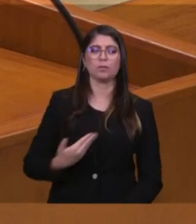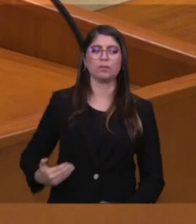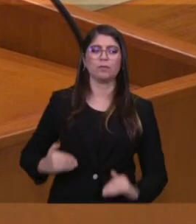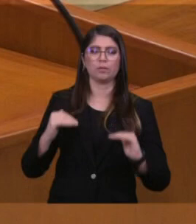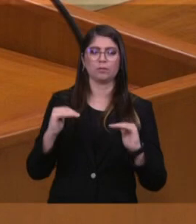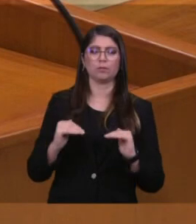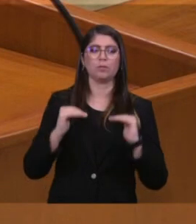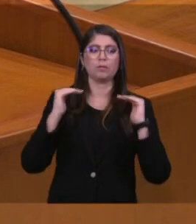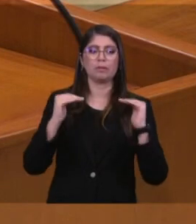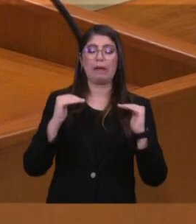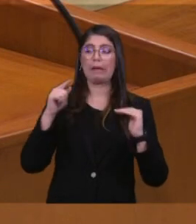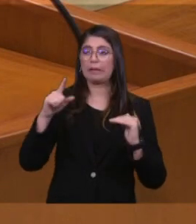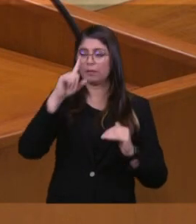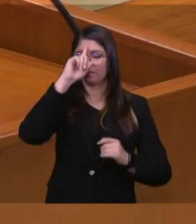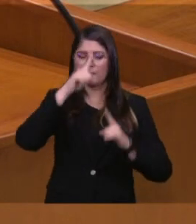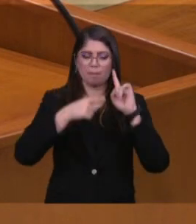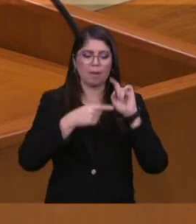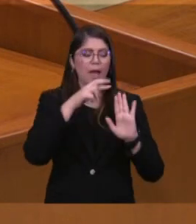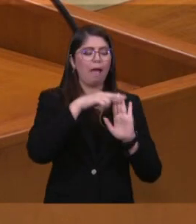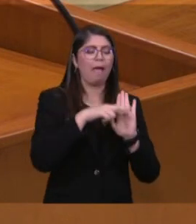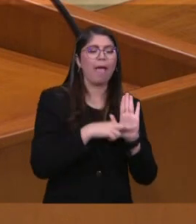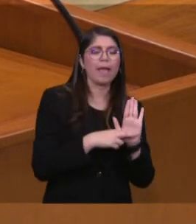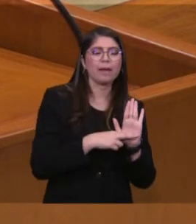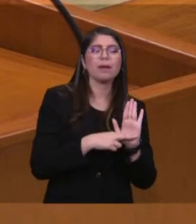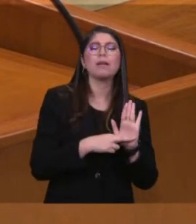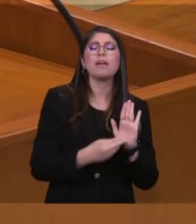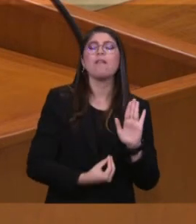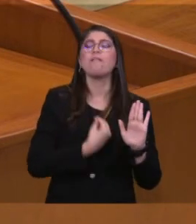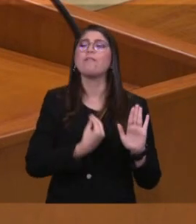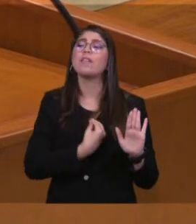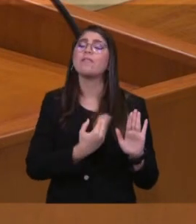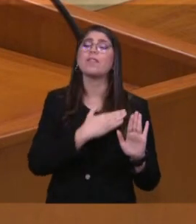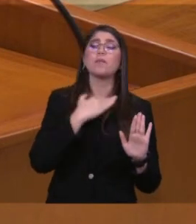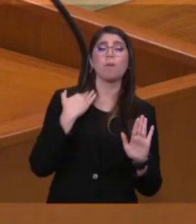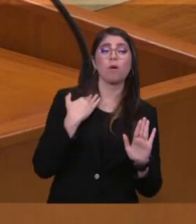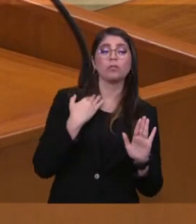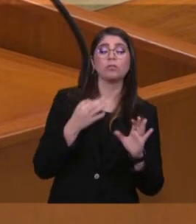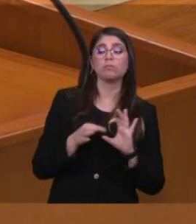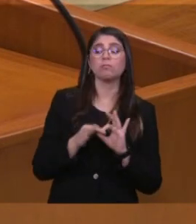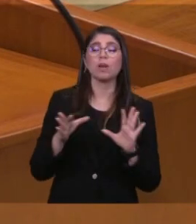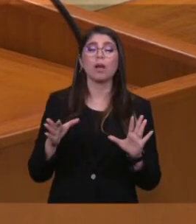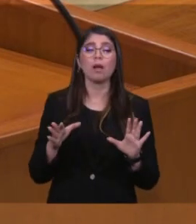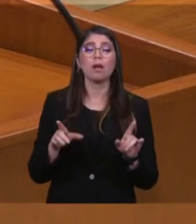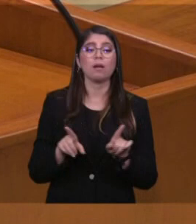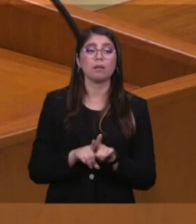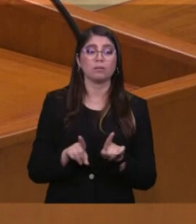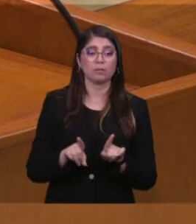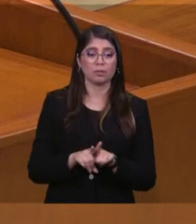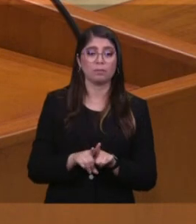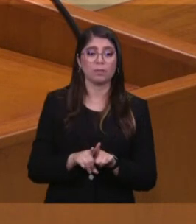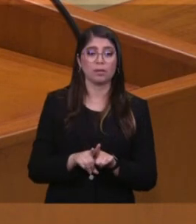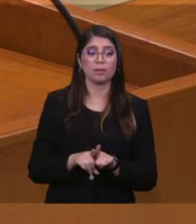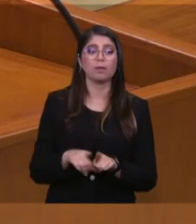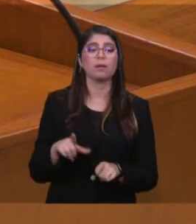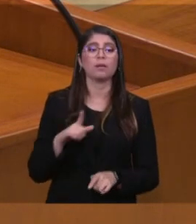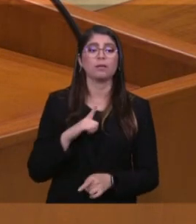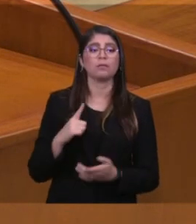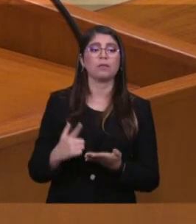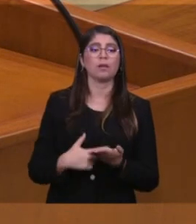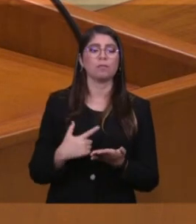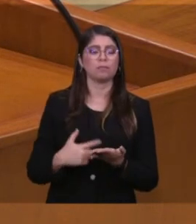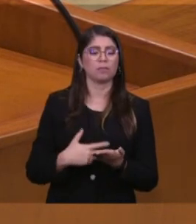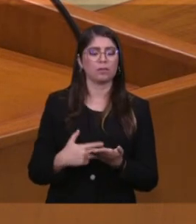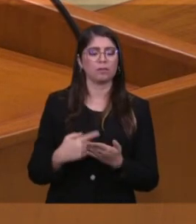em ditar quem pode viver e quem deve morrer, assim como nos ensina Atilimbembe na sua obra sobre